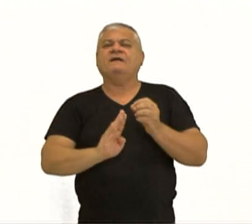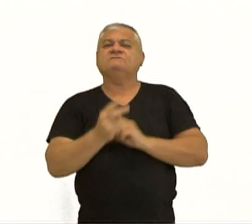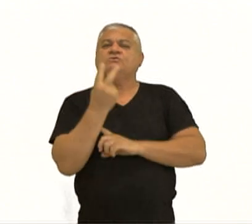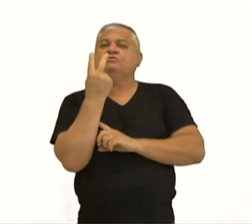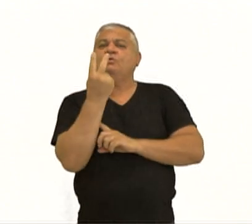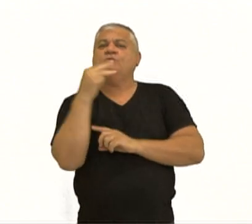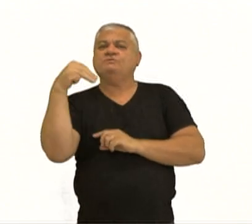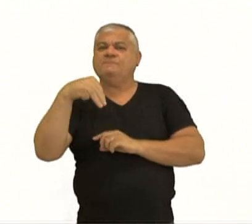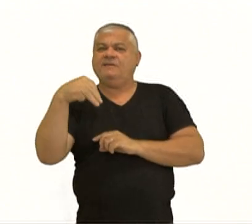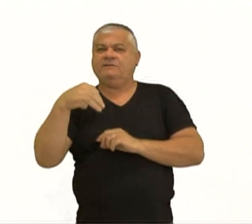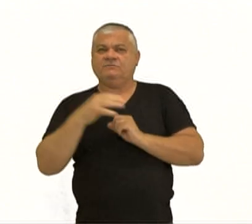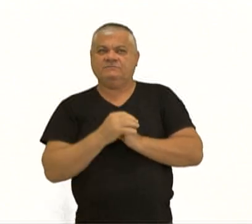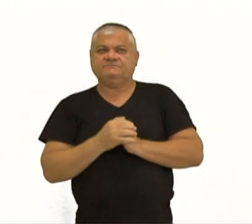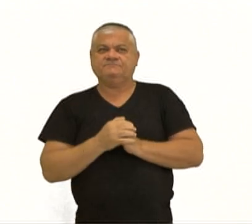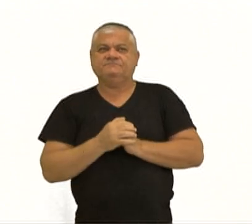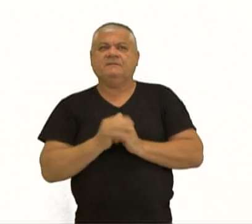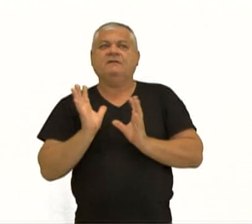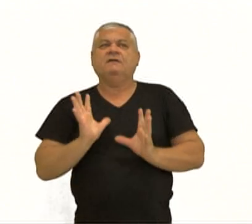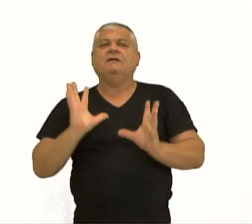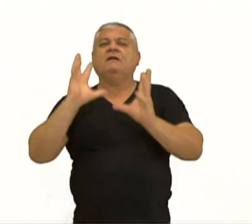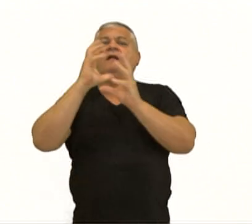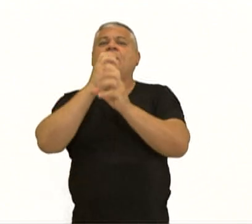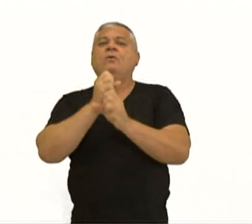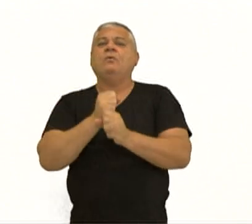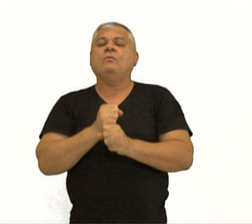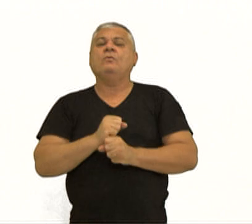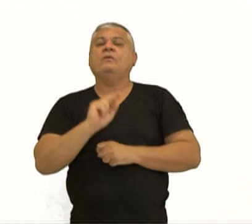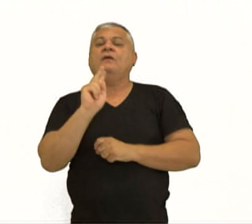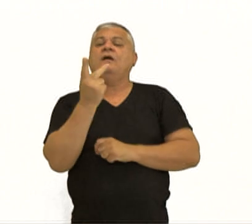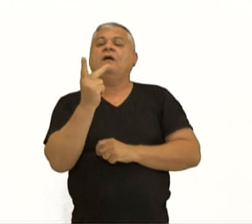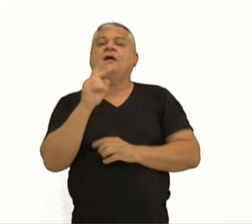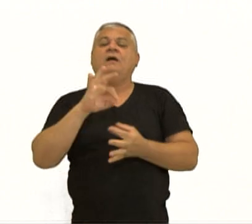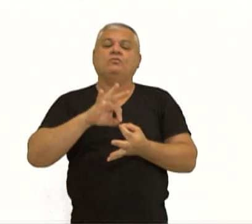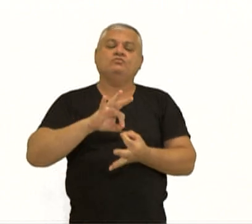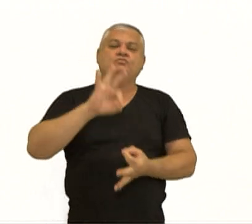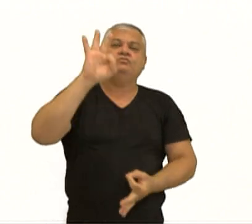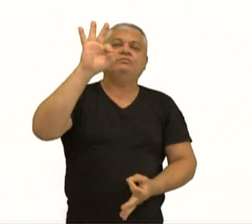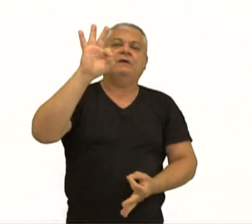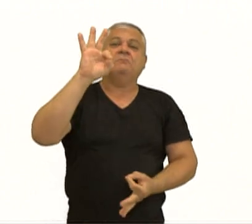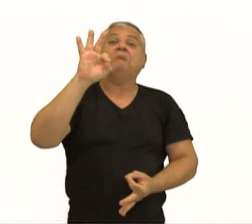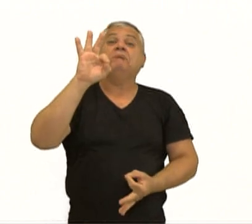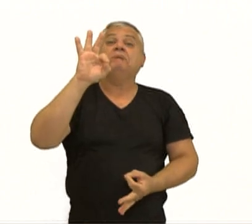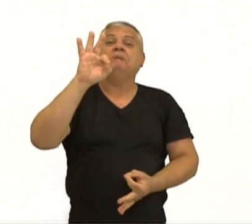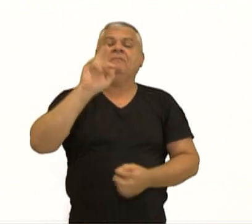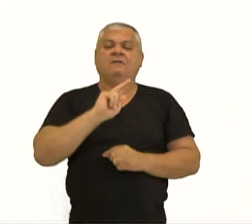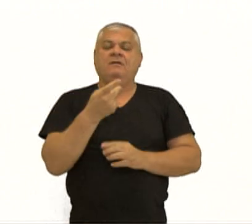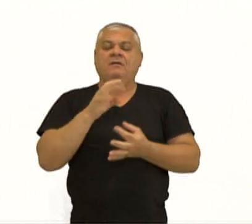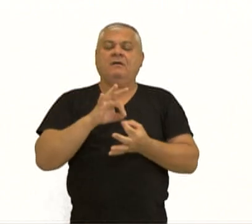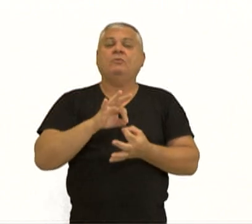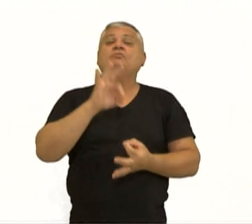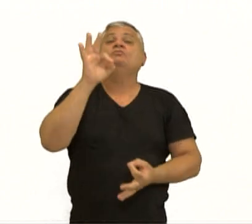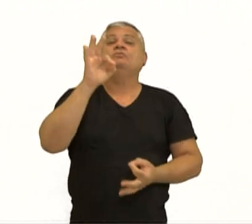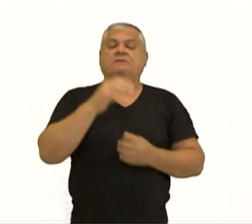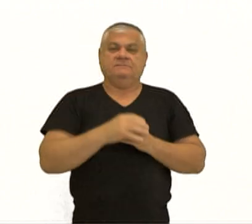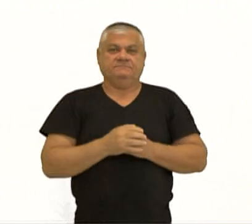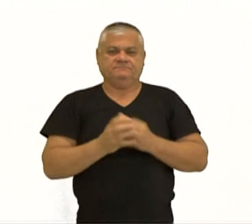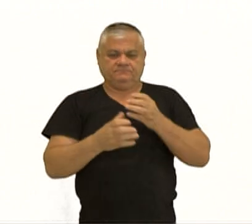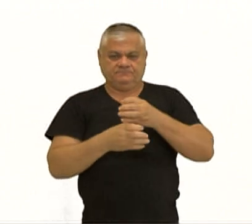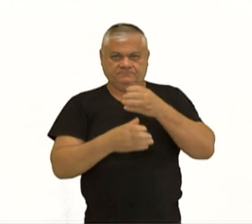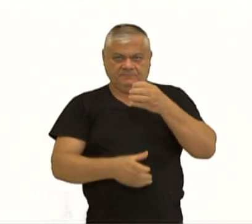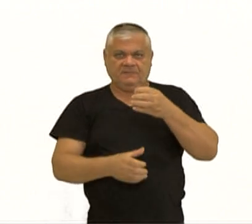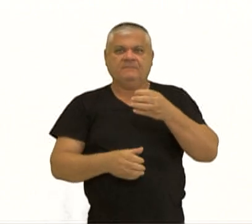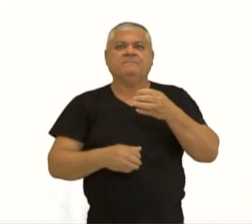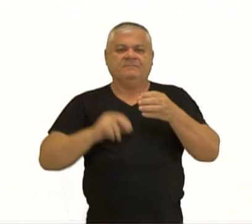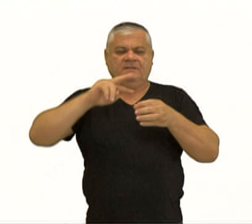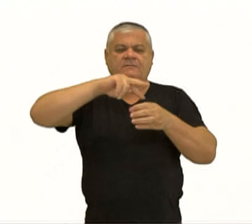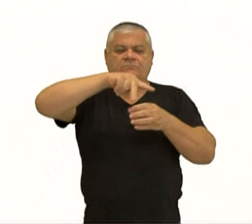2 metros. Eu quero saber, nesse exercício, a altura desse cilindro. Portanto, nós conhecemos